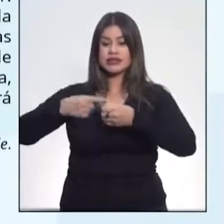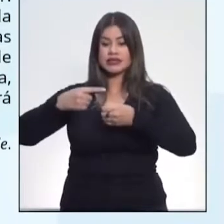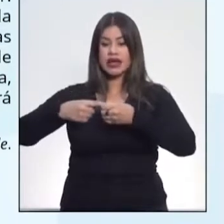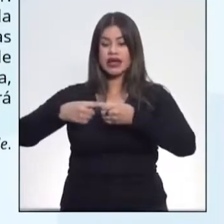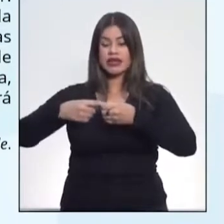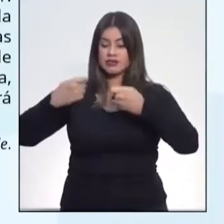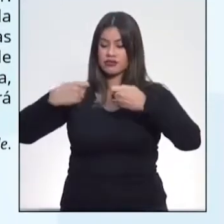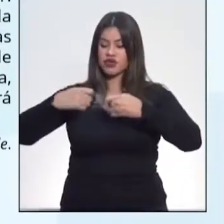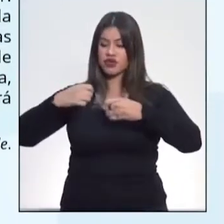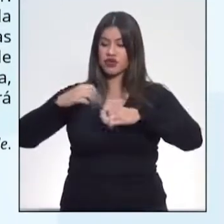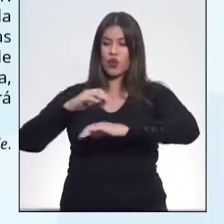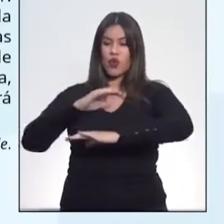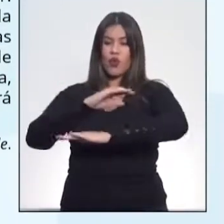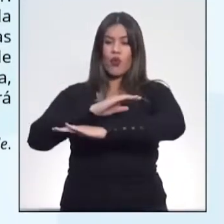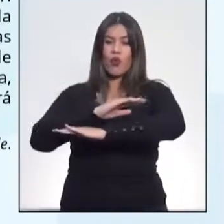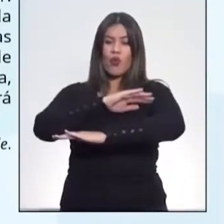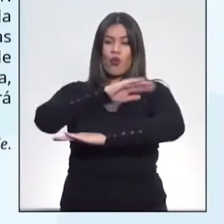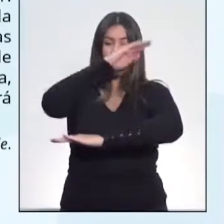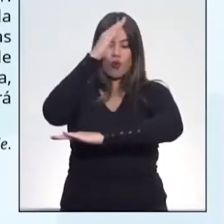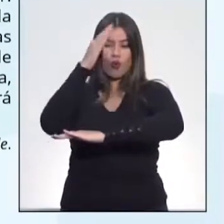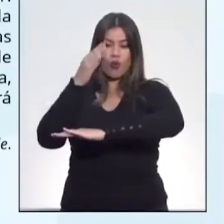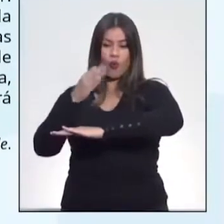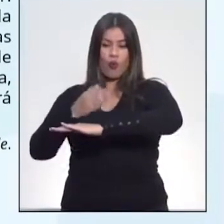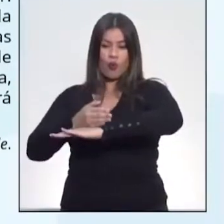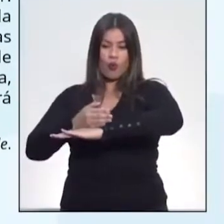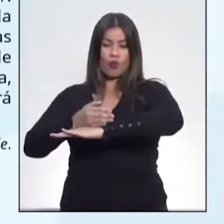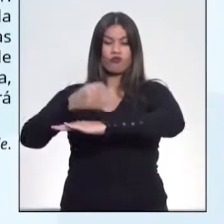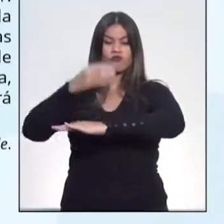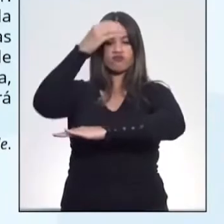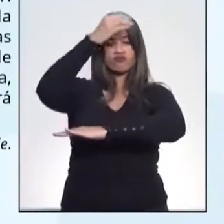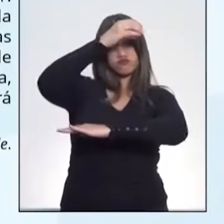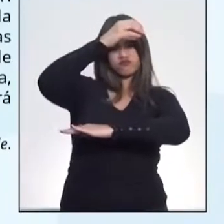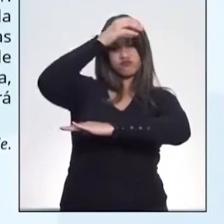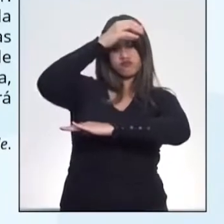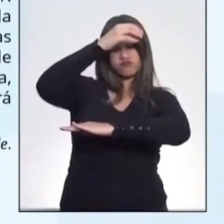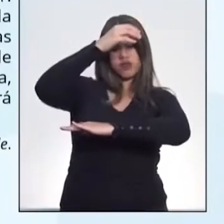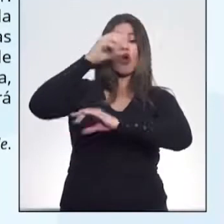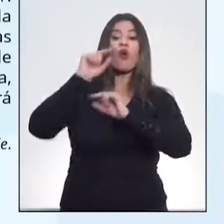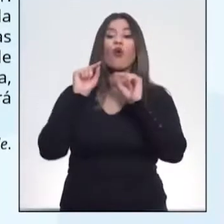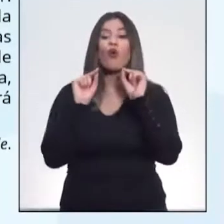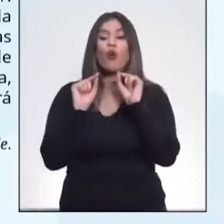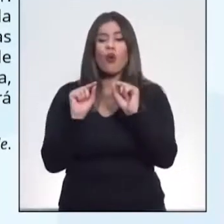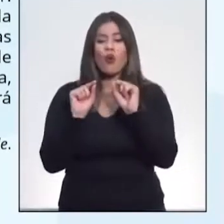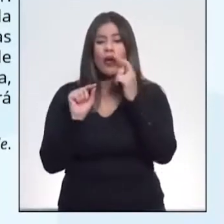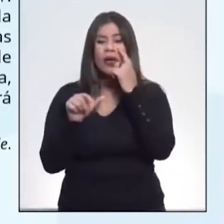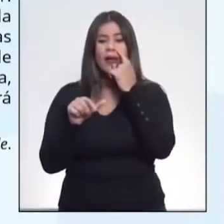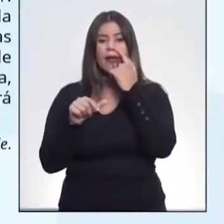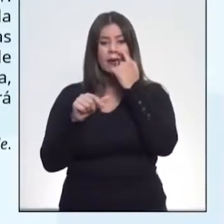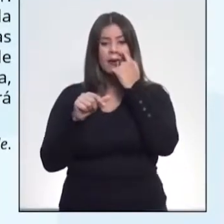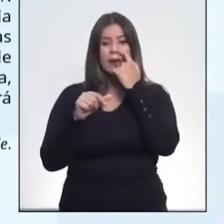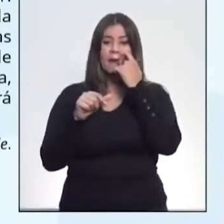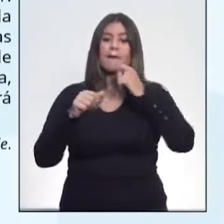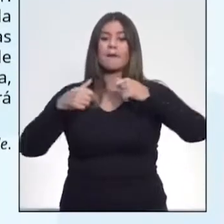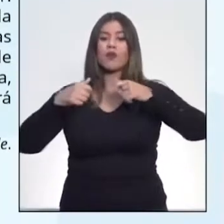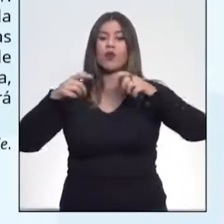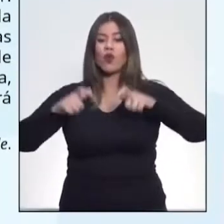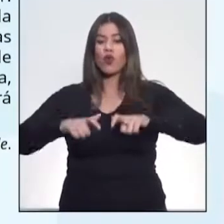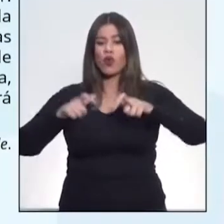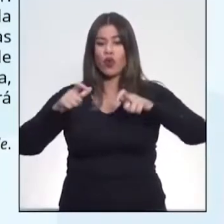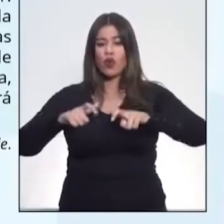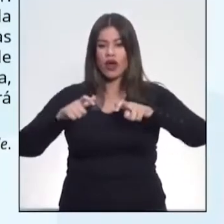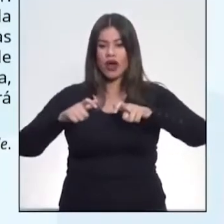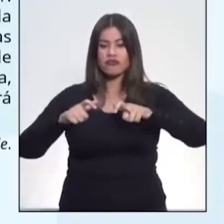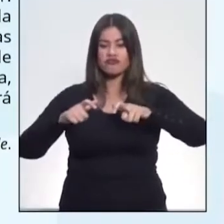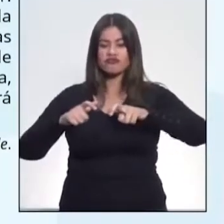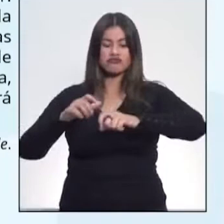íngreme levando em conta algumas considerações um lugar escarpado é favorável para as atividades